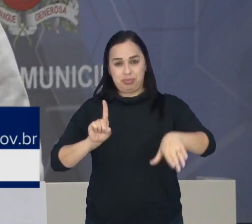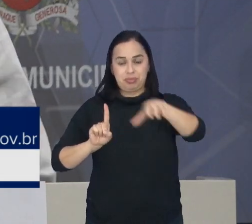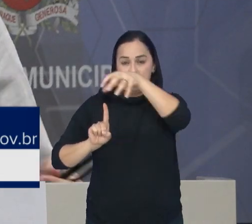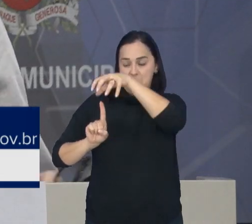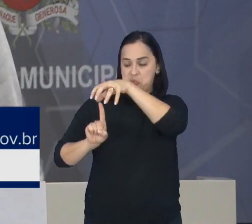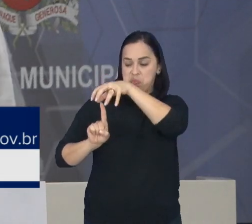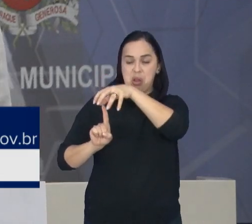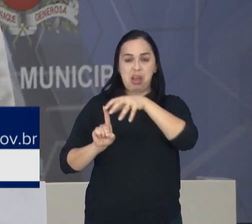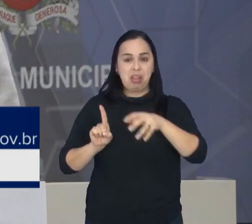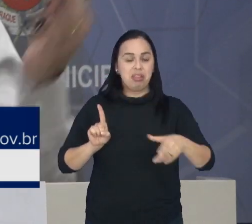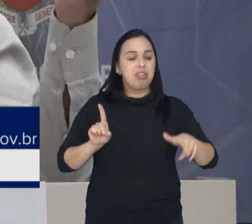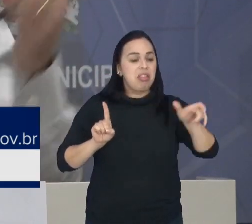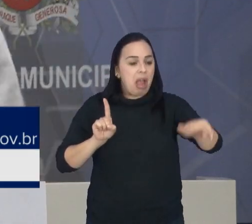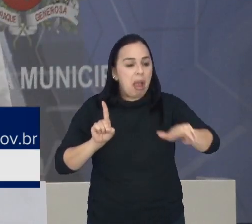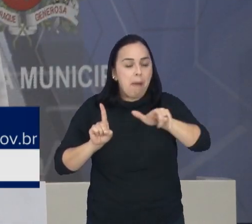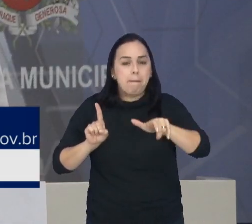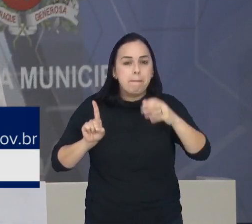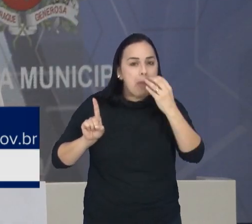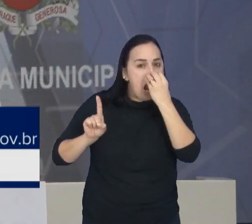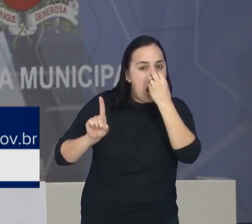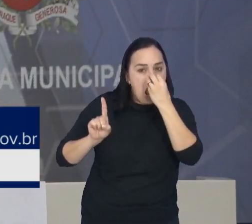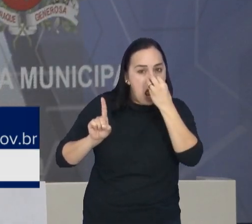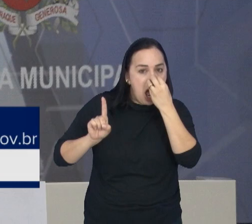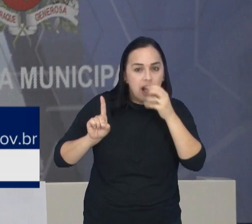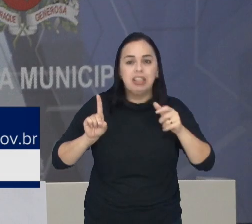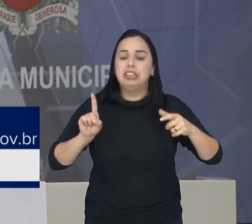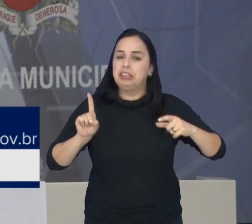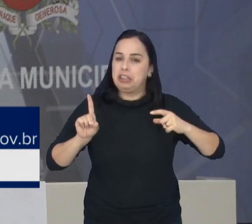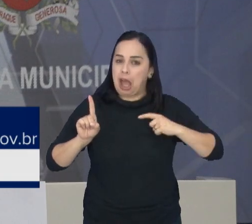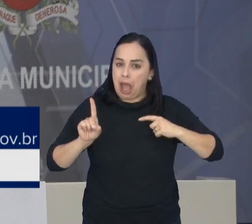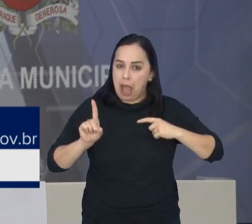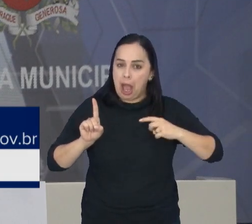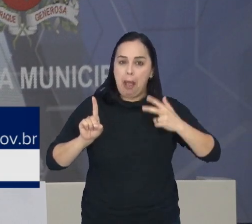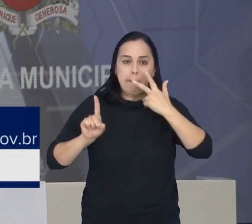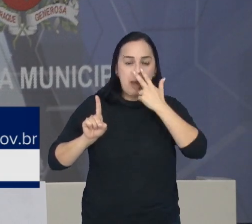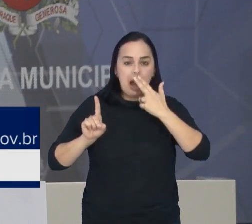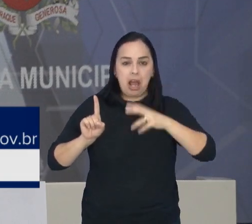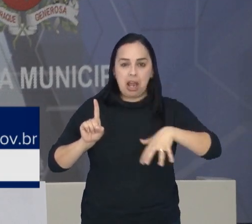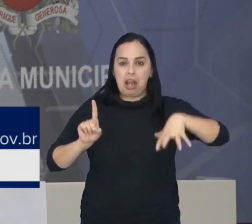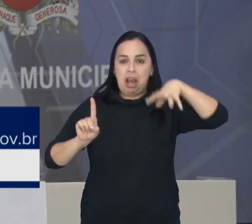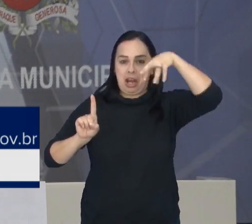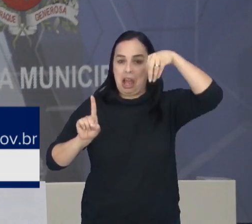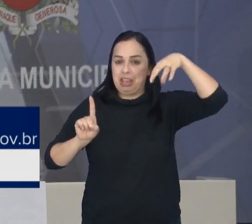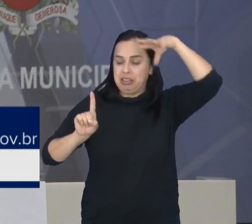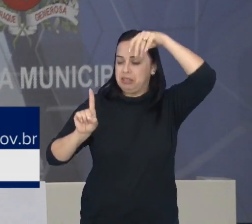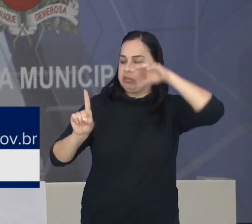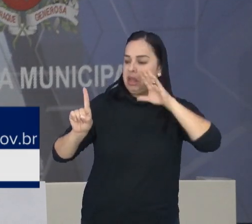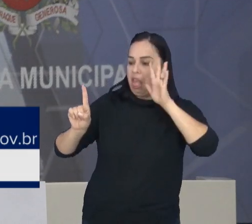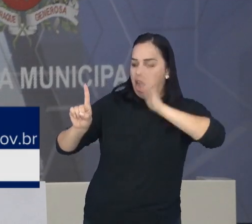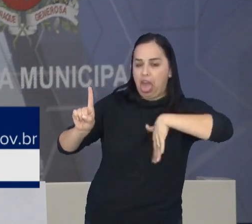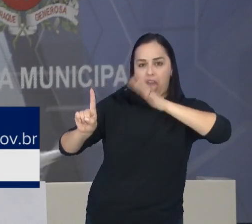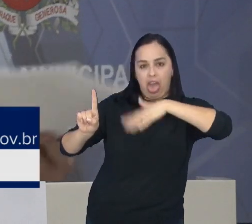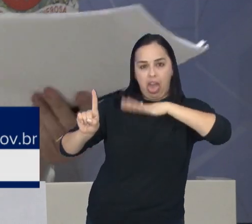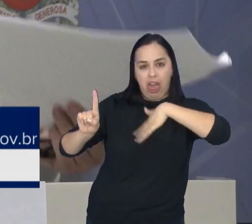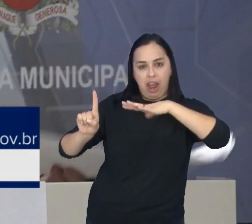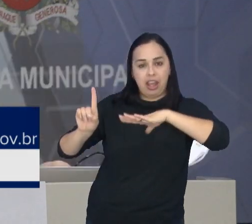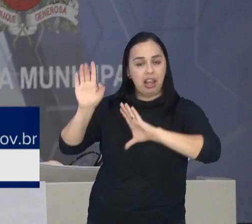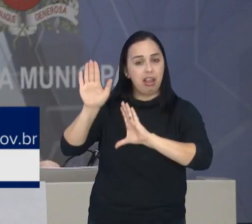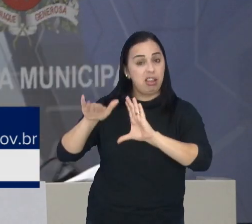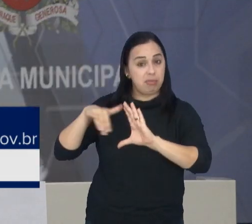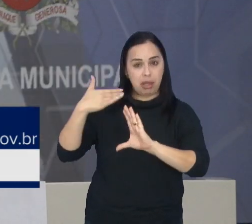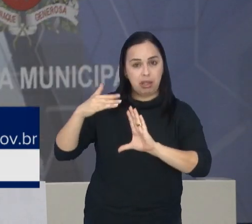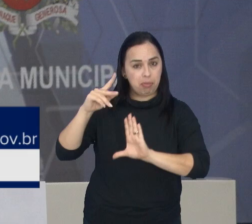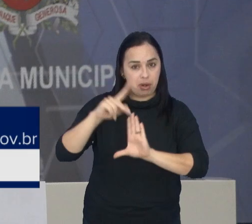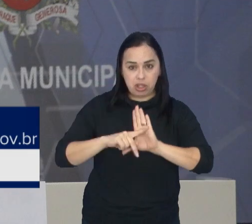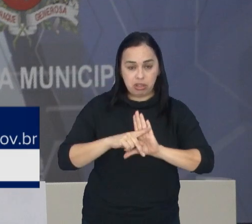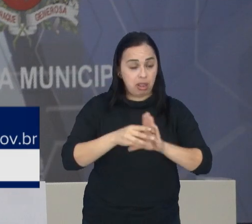tem até palhaço nessa festa lá em cima, no sétimo andar, que fala, não, sois rei, sois rei. E ele desce mais um projeto que